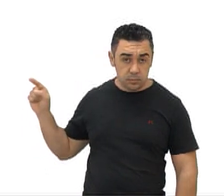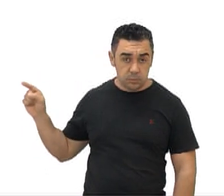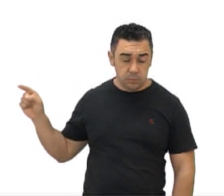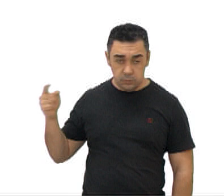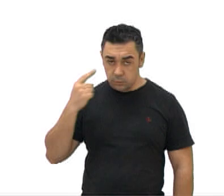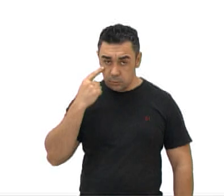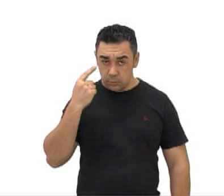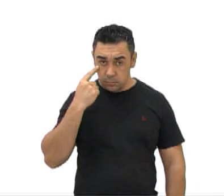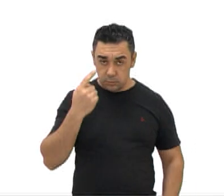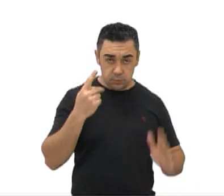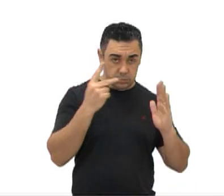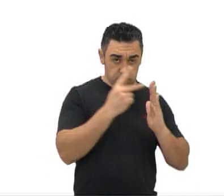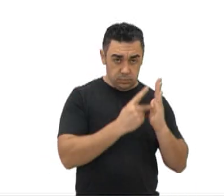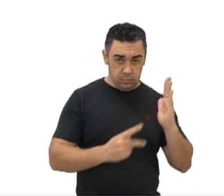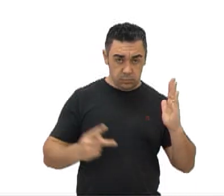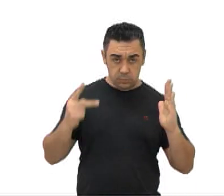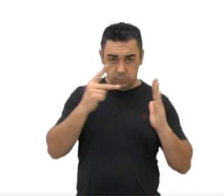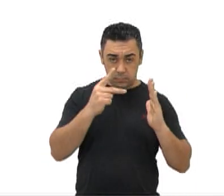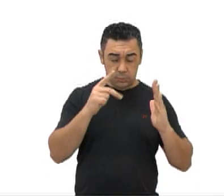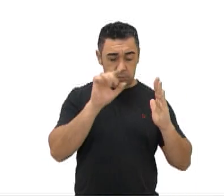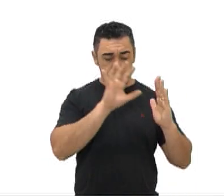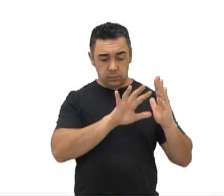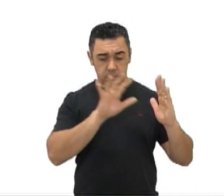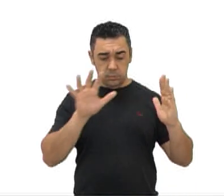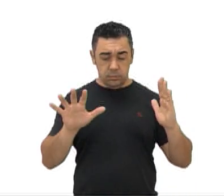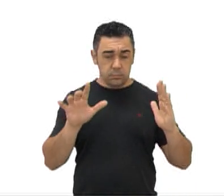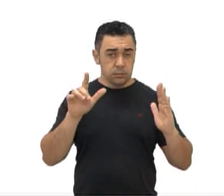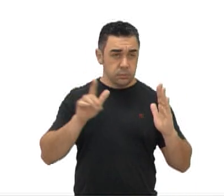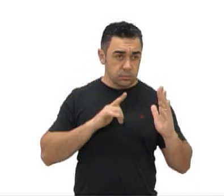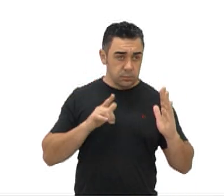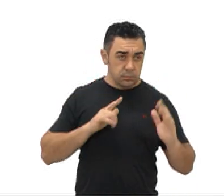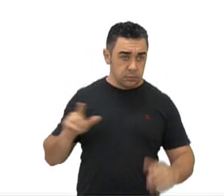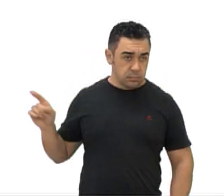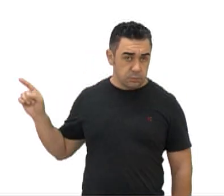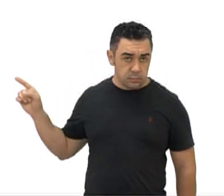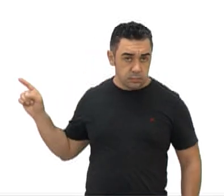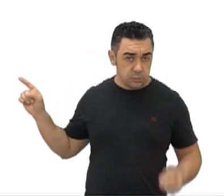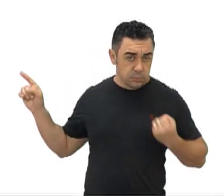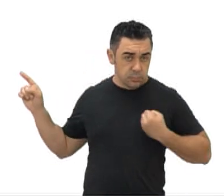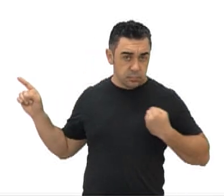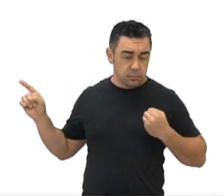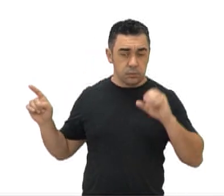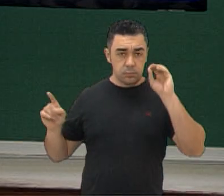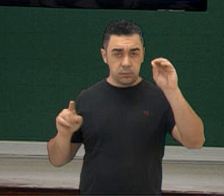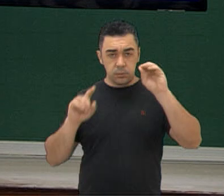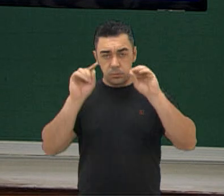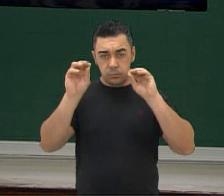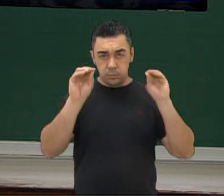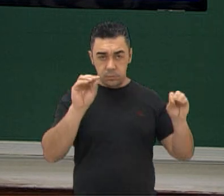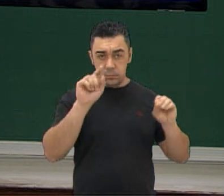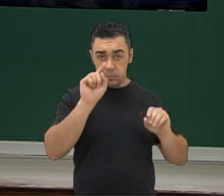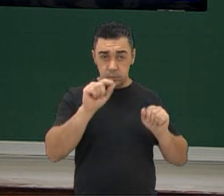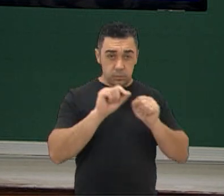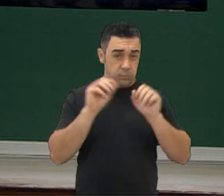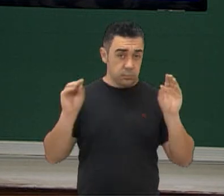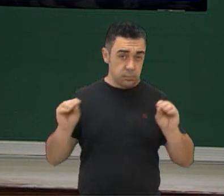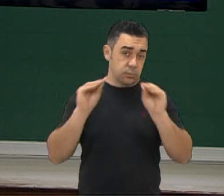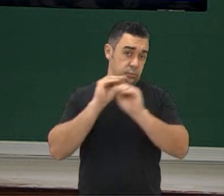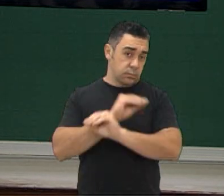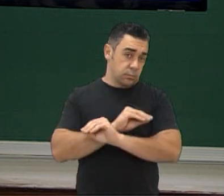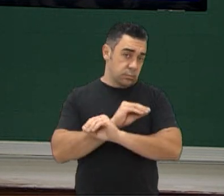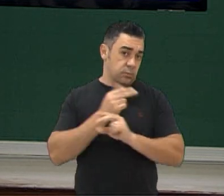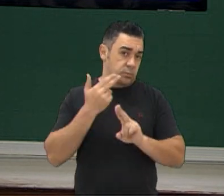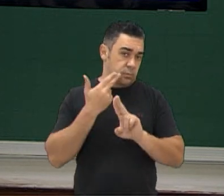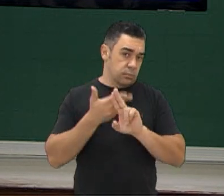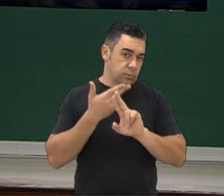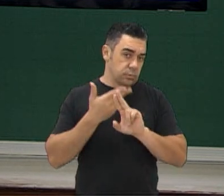veja que você tem uma figura e ela tem a sua representação com seus valores. Você vai montar uma expressão